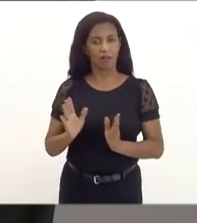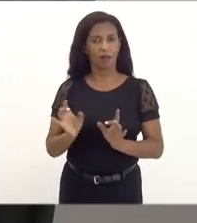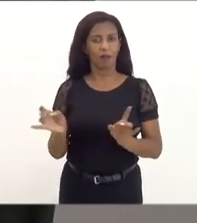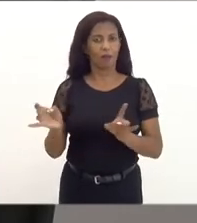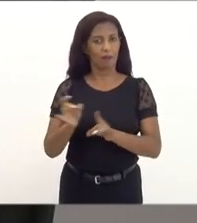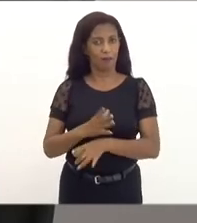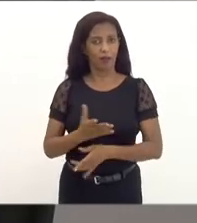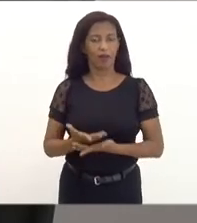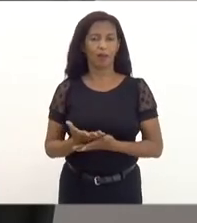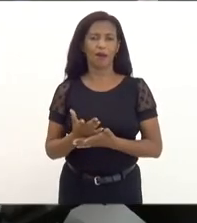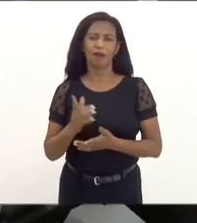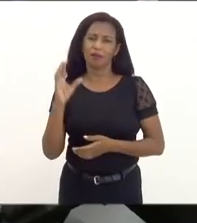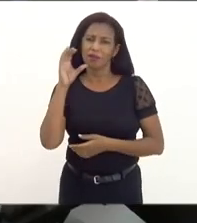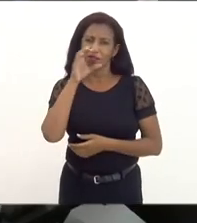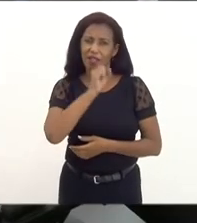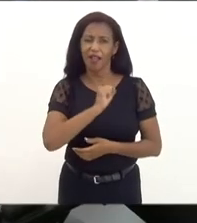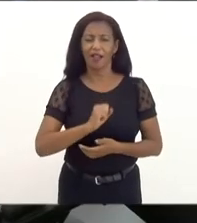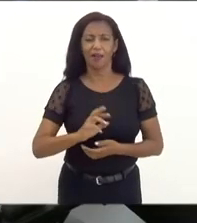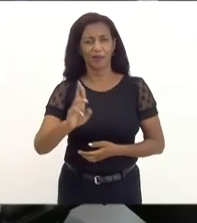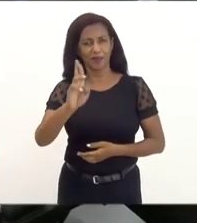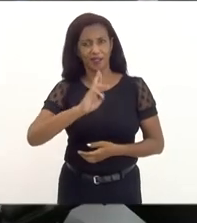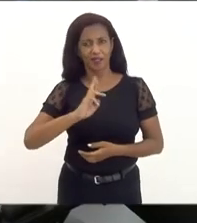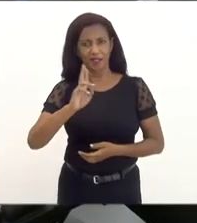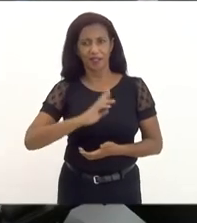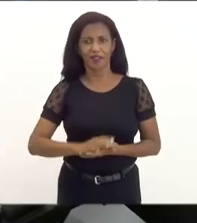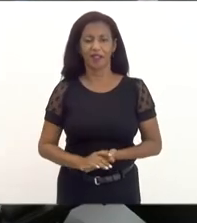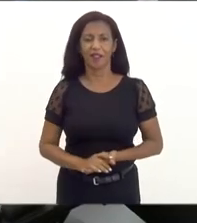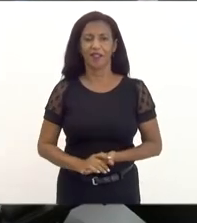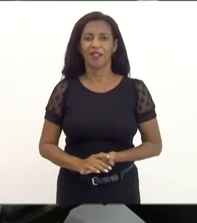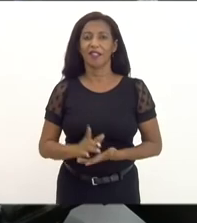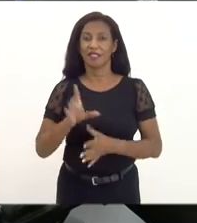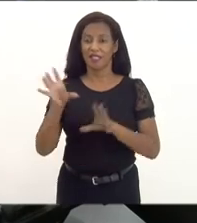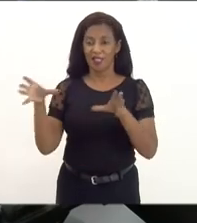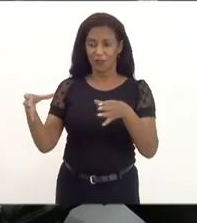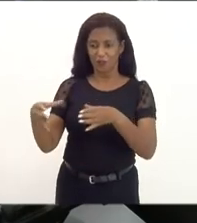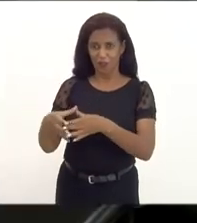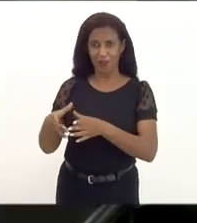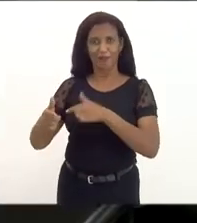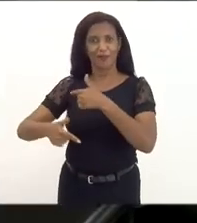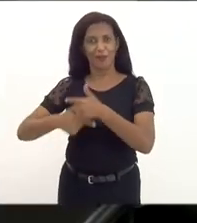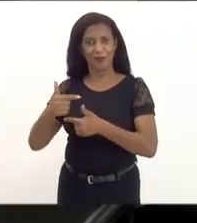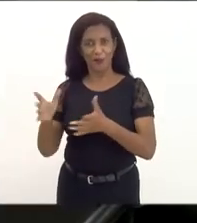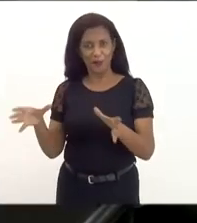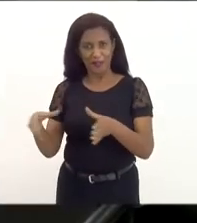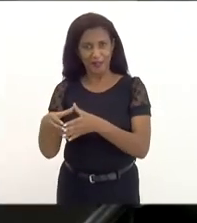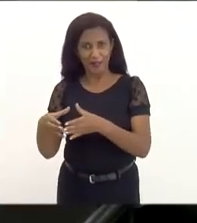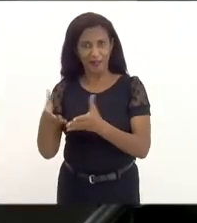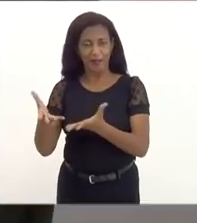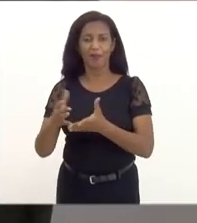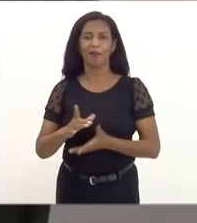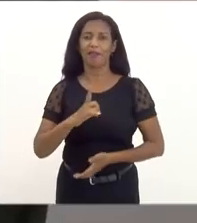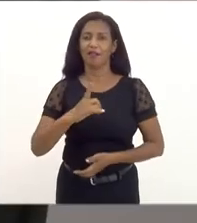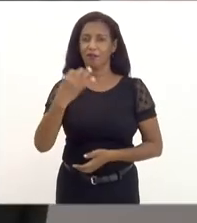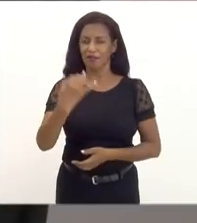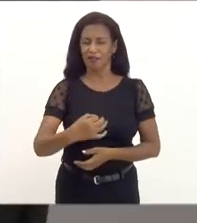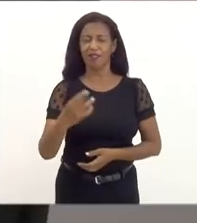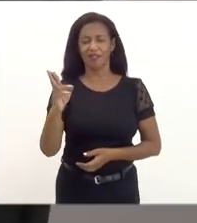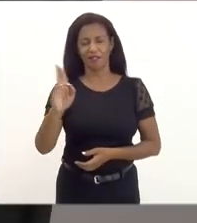acabar então que Sejam breves rápidos na resposta conto com seu time né Tem certeza que